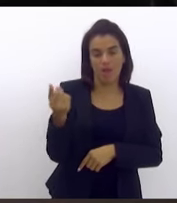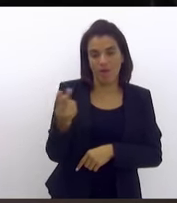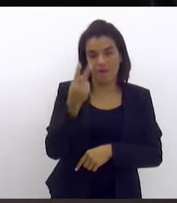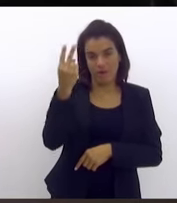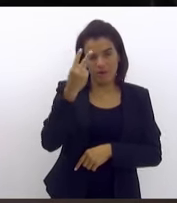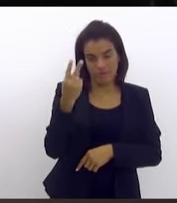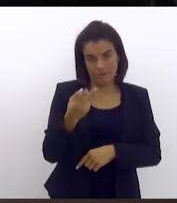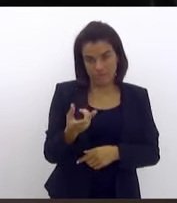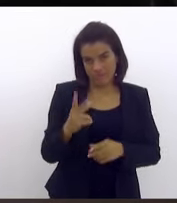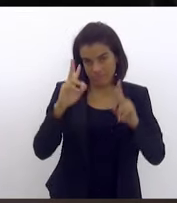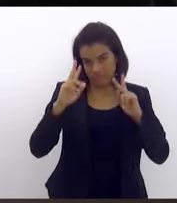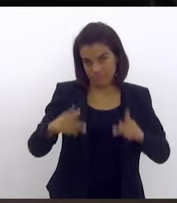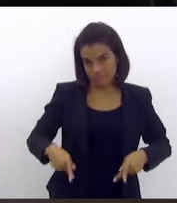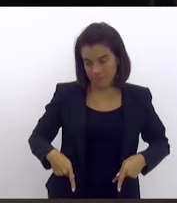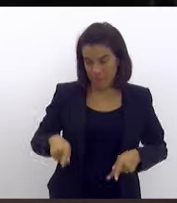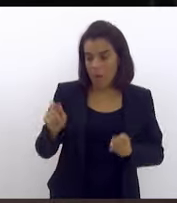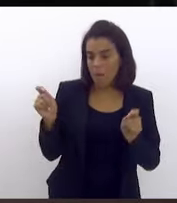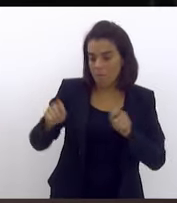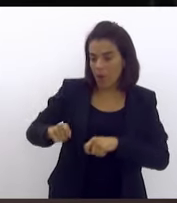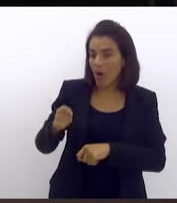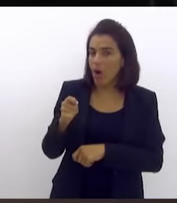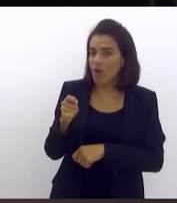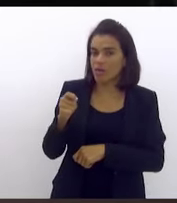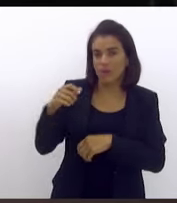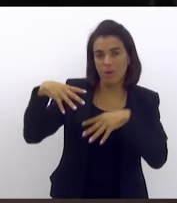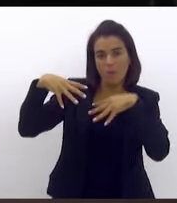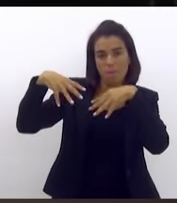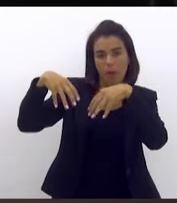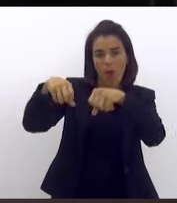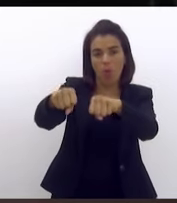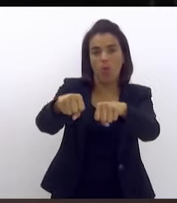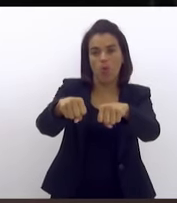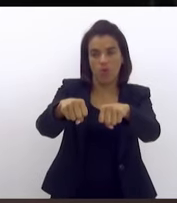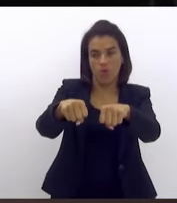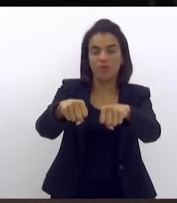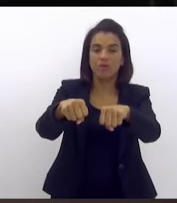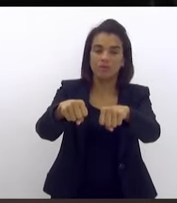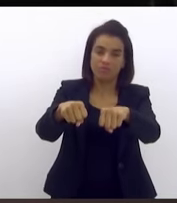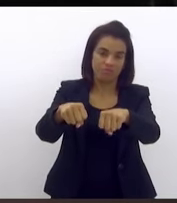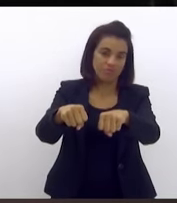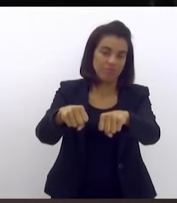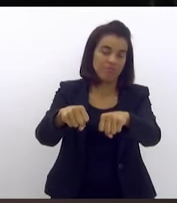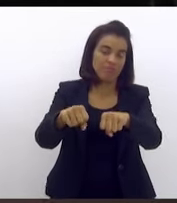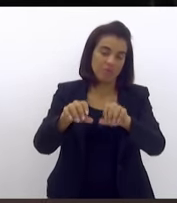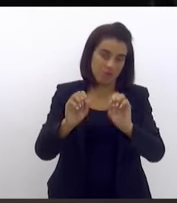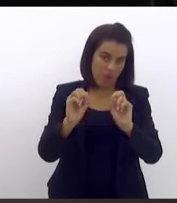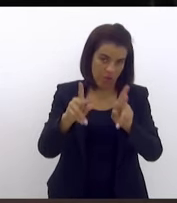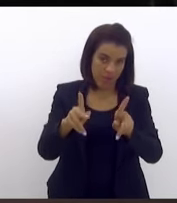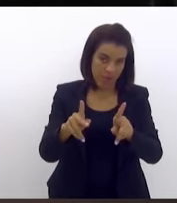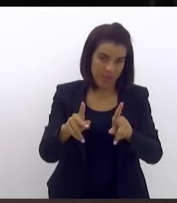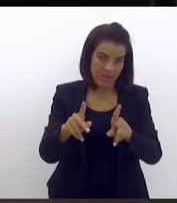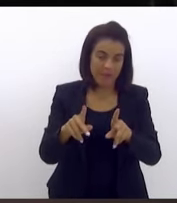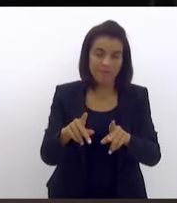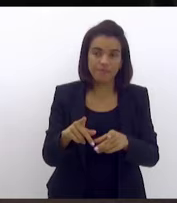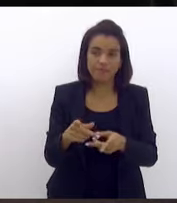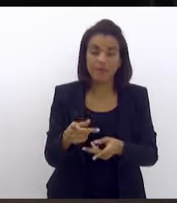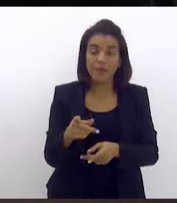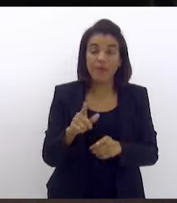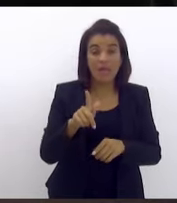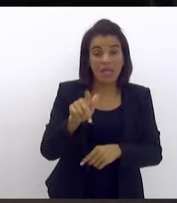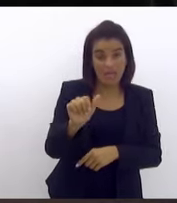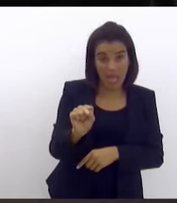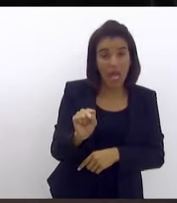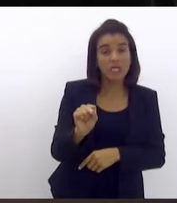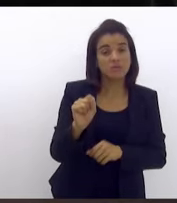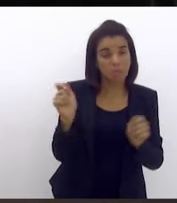água. O ser humano pode até viver sem a energia, que ele vai voltar à época do lampião, tá certo? O gás pode